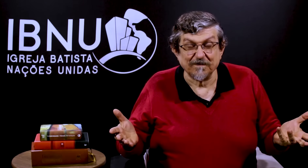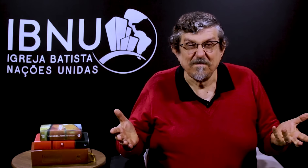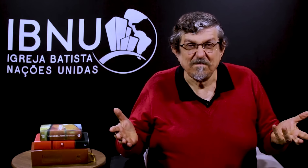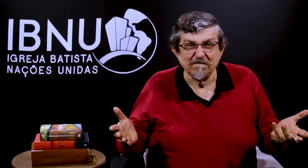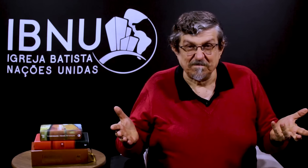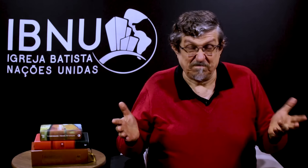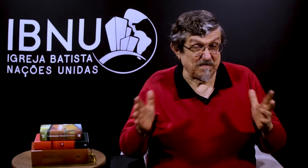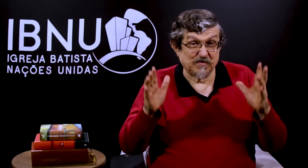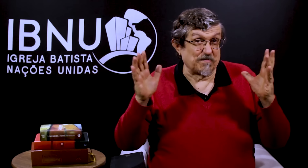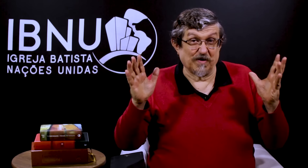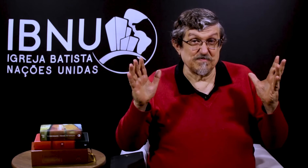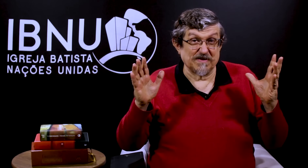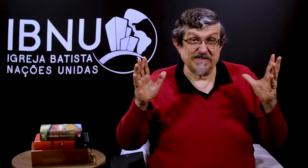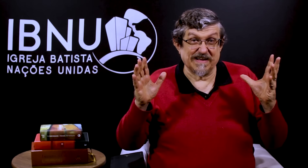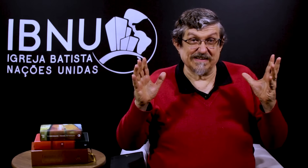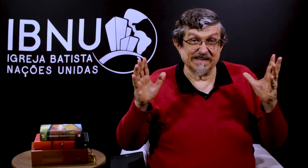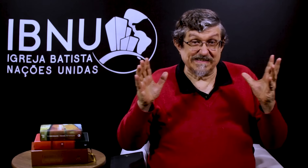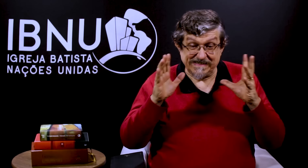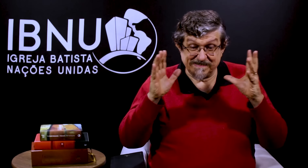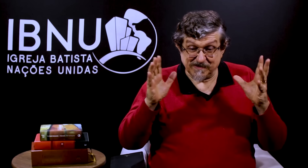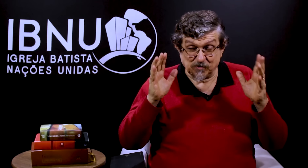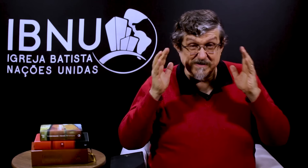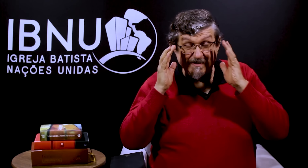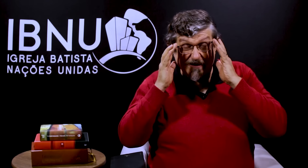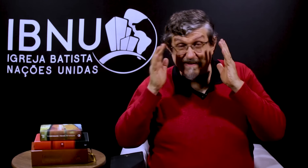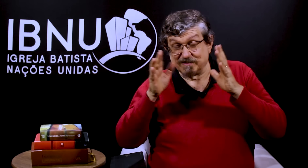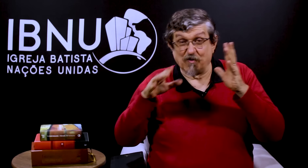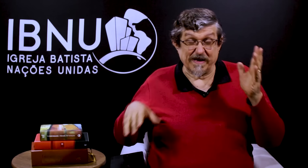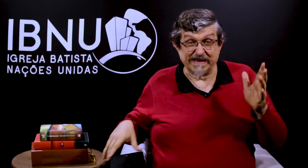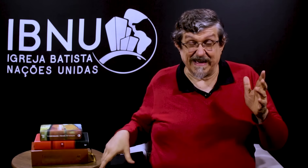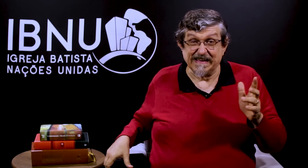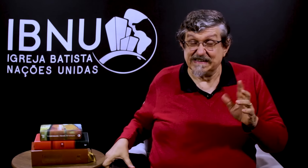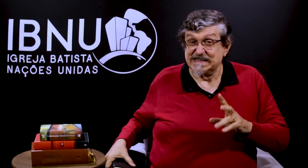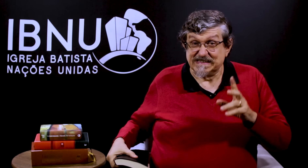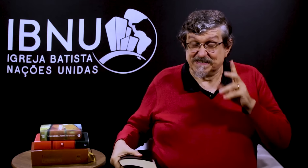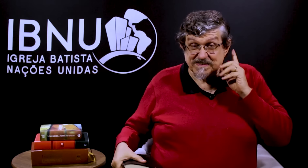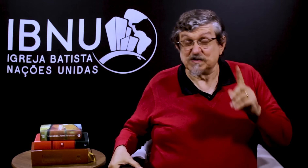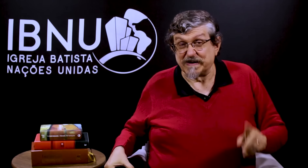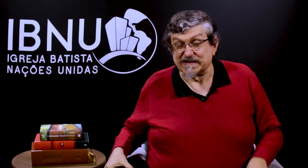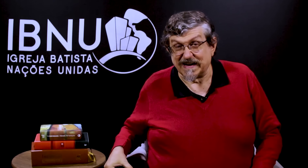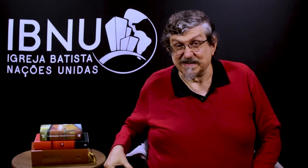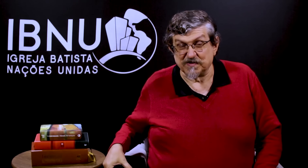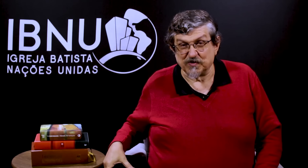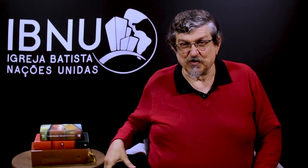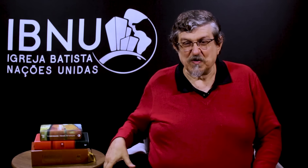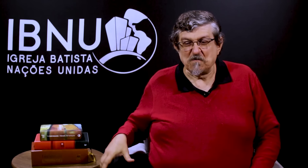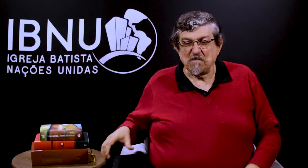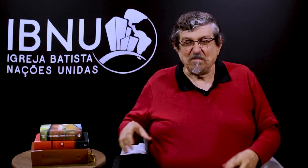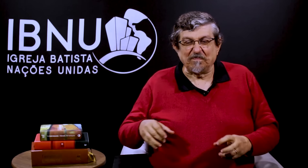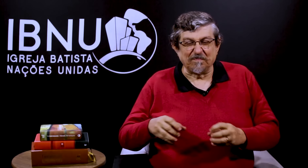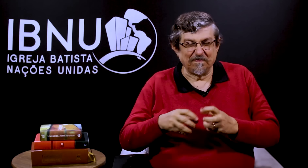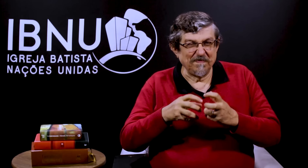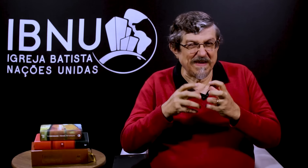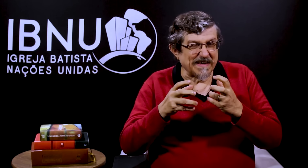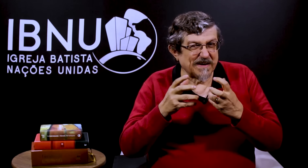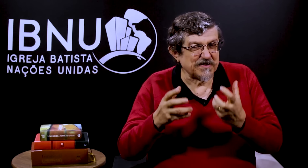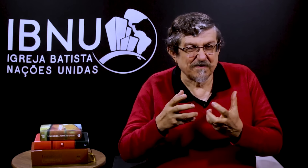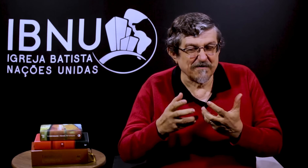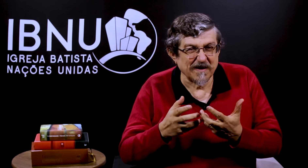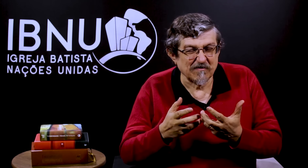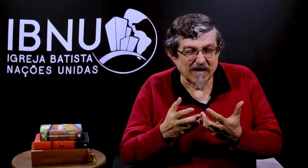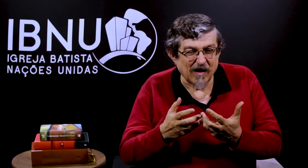acordou. Você pode imaginar, né, que situação é essa, como é que é despertar desse sonho. E